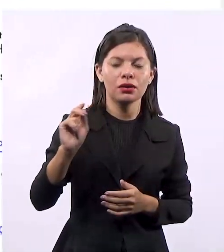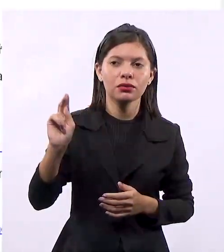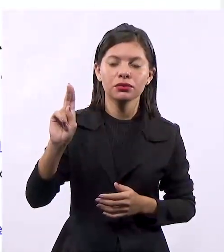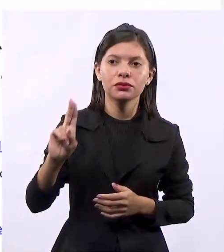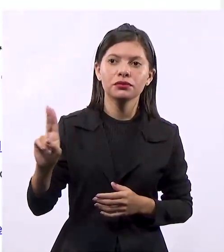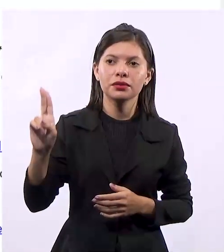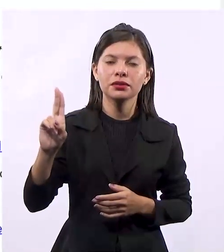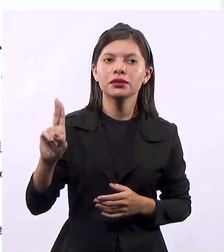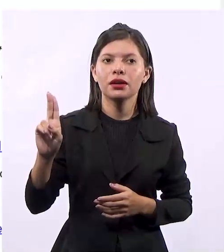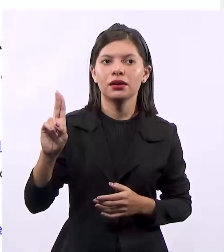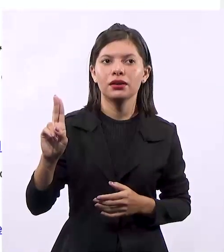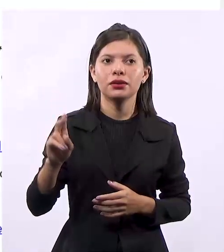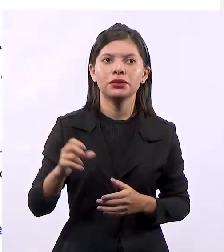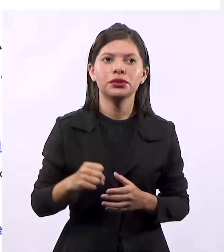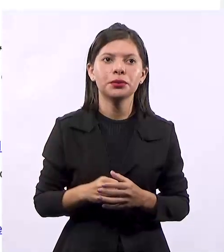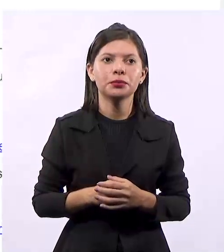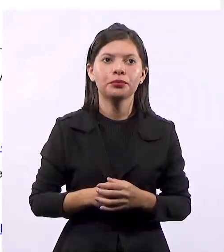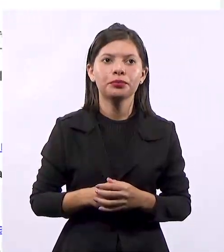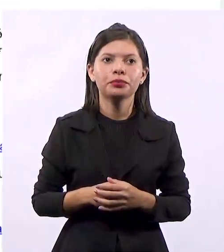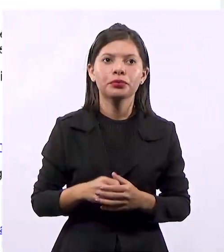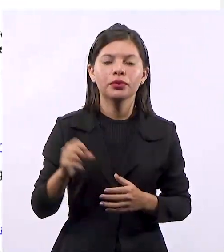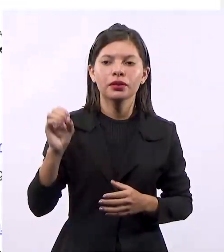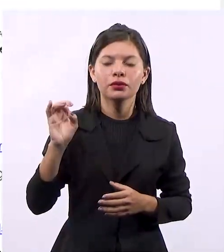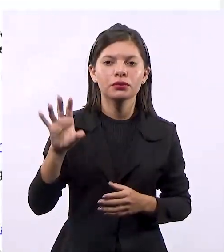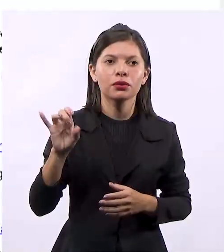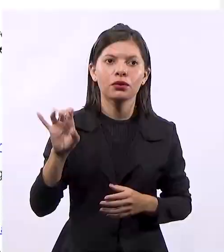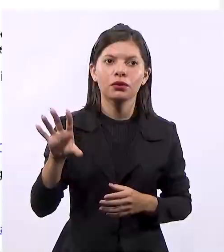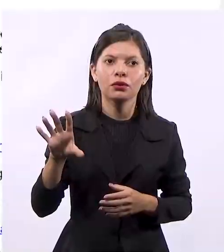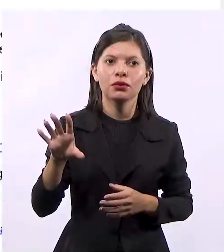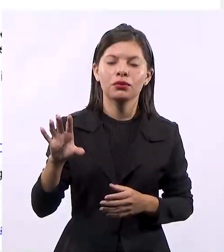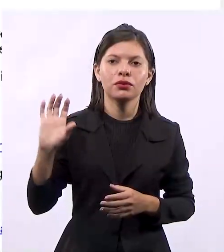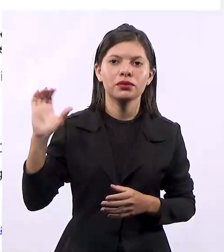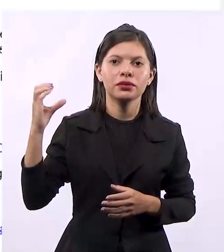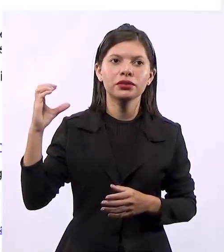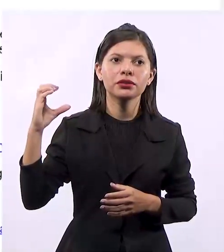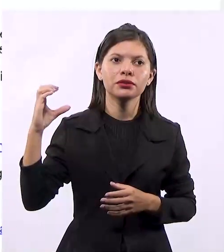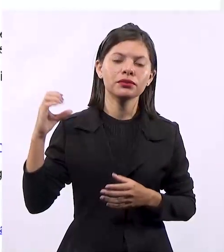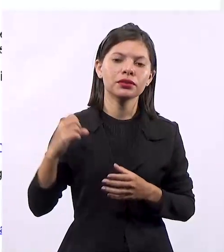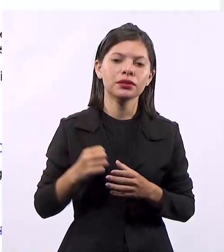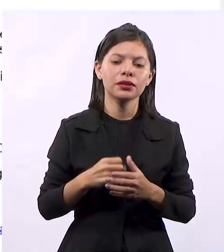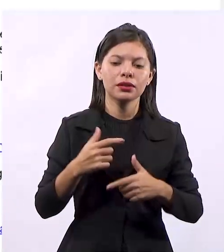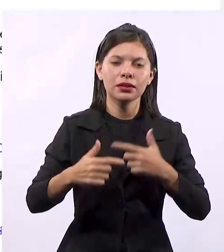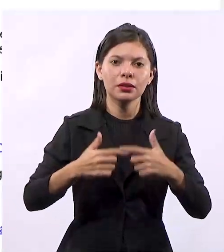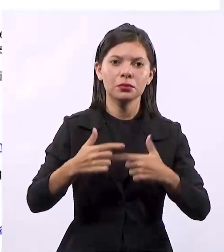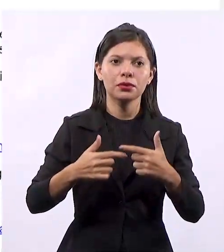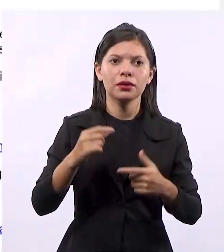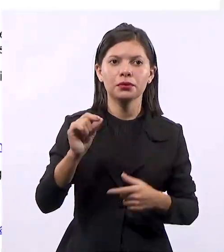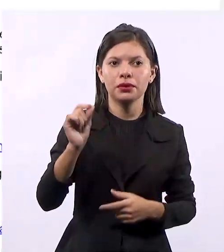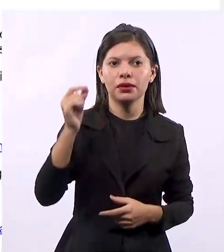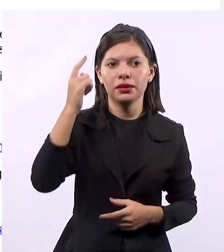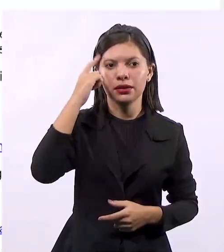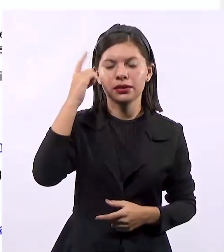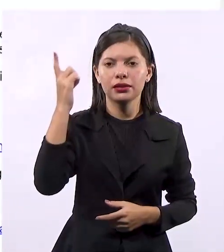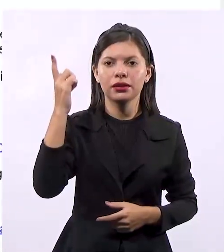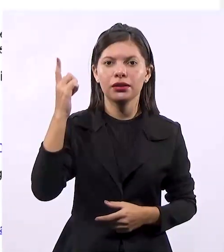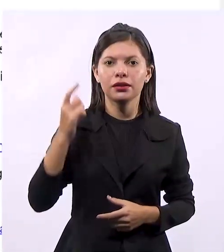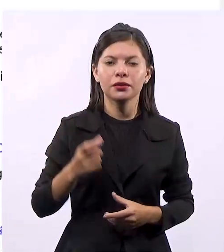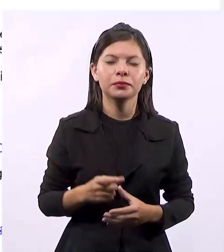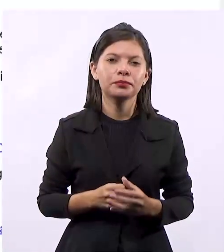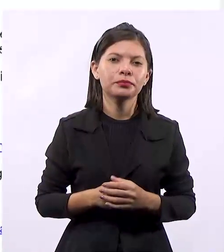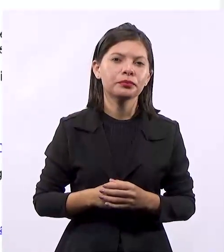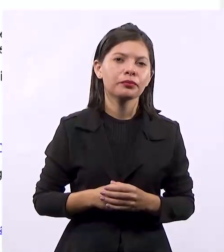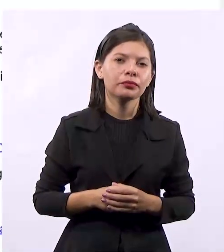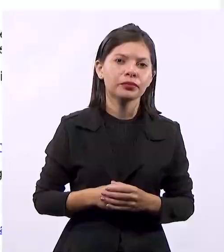do link, né? Ele vai tratar das universidades, né, que gozam de autonomia didático-científica, e ele